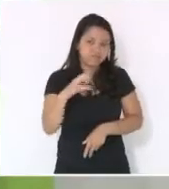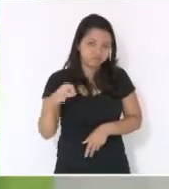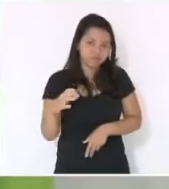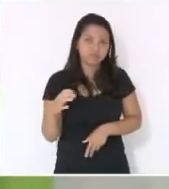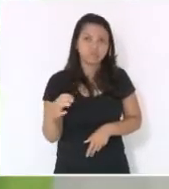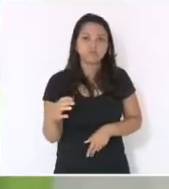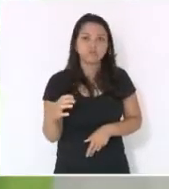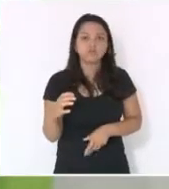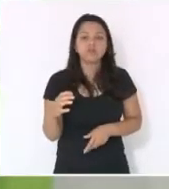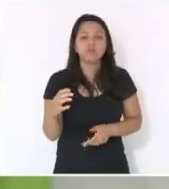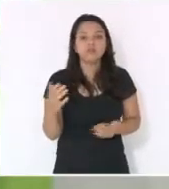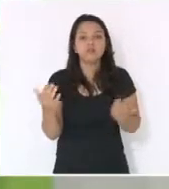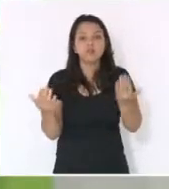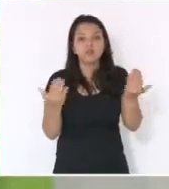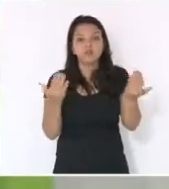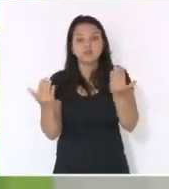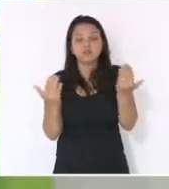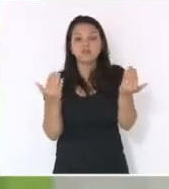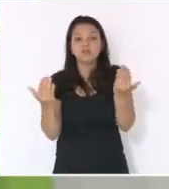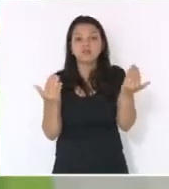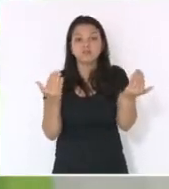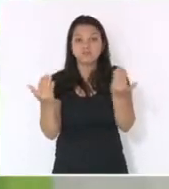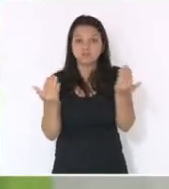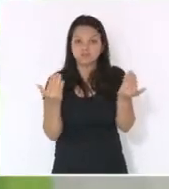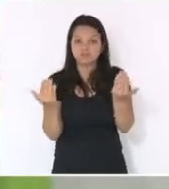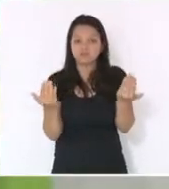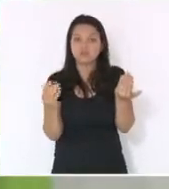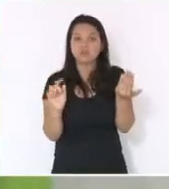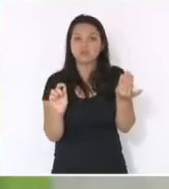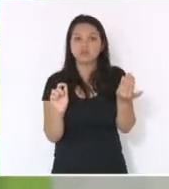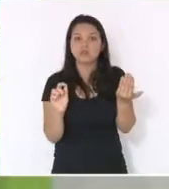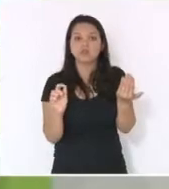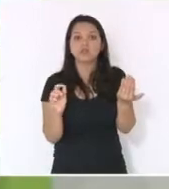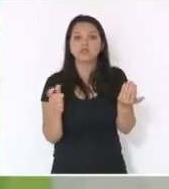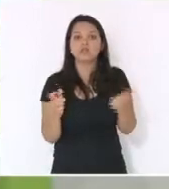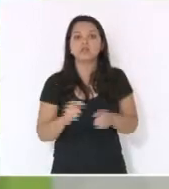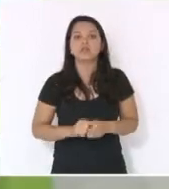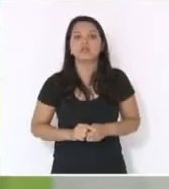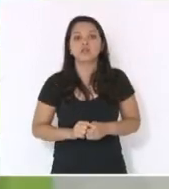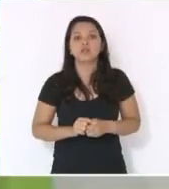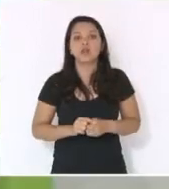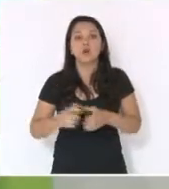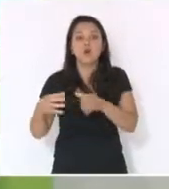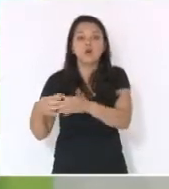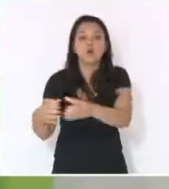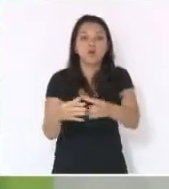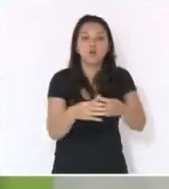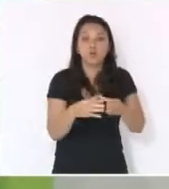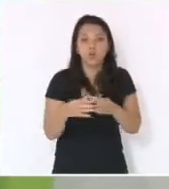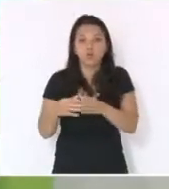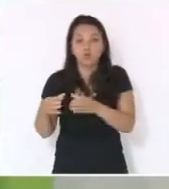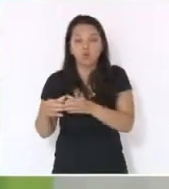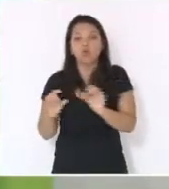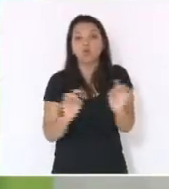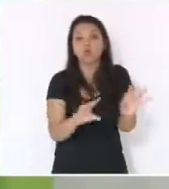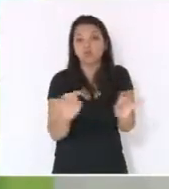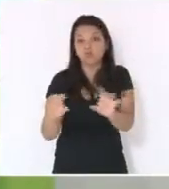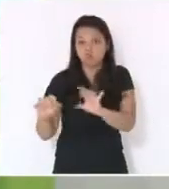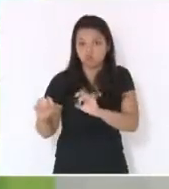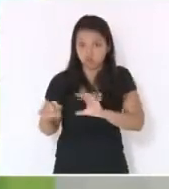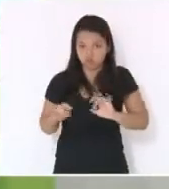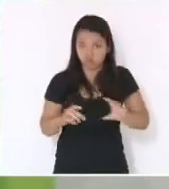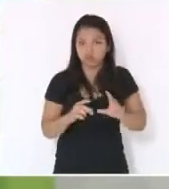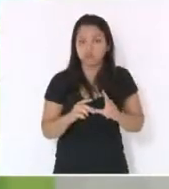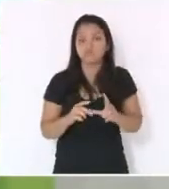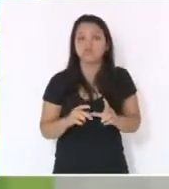equiparação, no mesmo sentido da rede de atacadistas e distribuidores, faz a equiparação para a